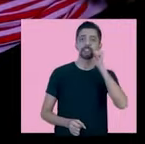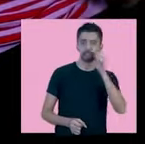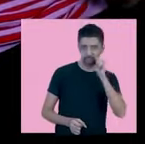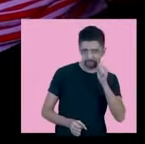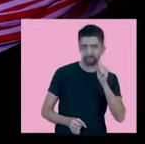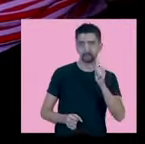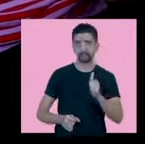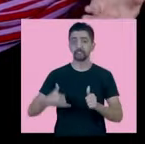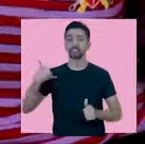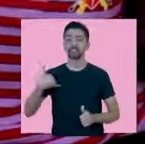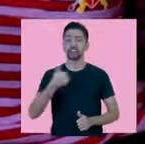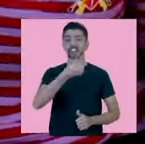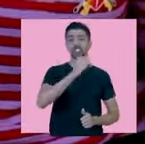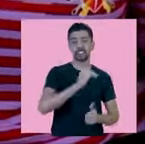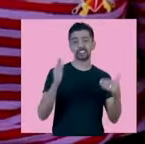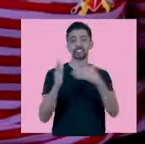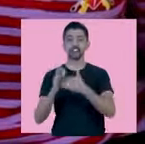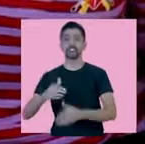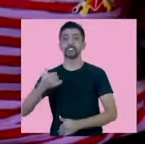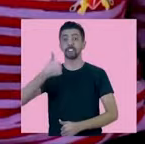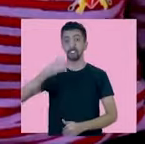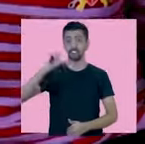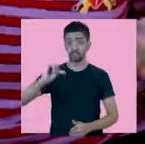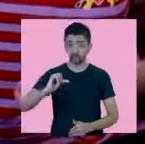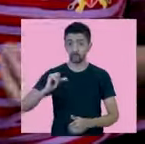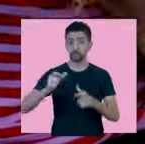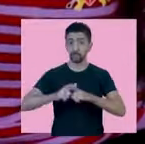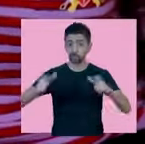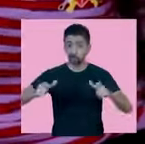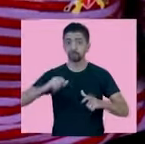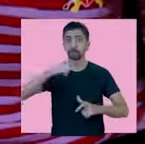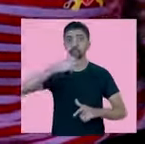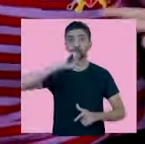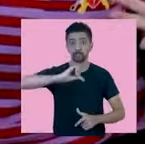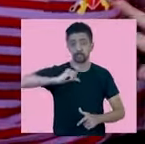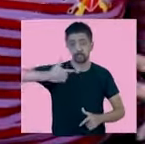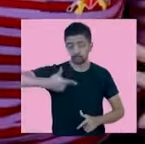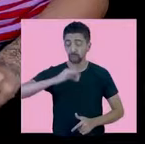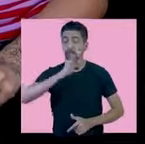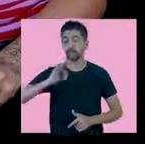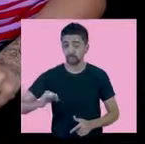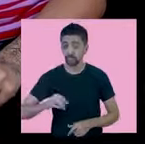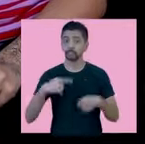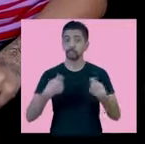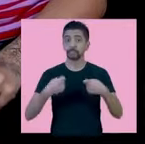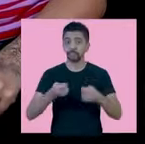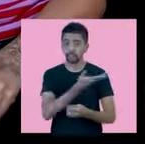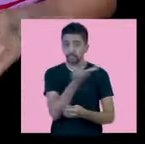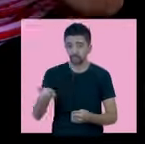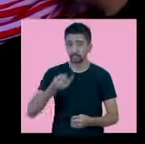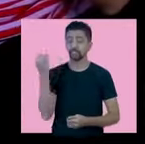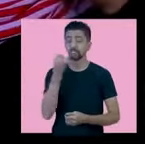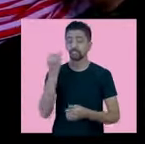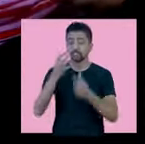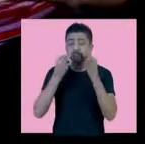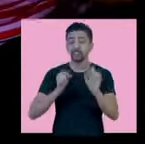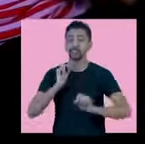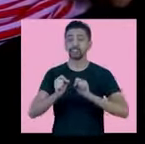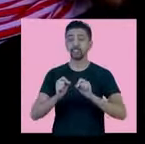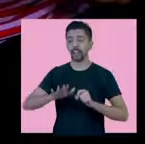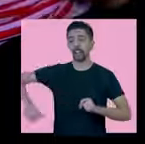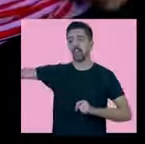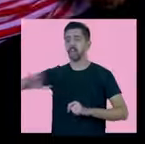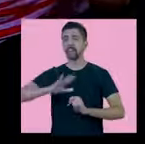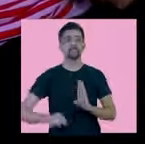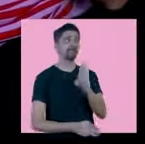das vítimas são meninas. E de 10 a 19 anos, esse número aumenta para 92%. E é importante prestar atenção porque eles costumam ser